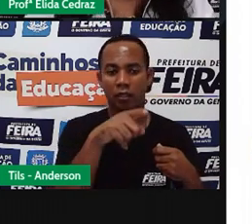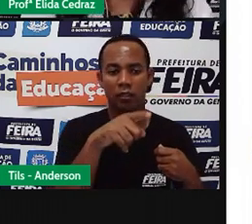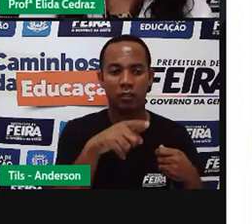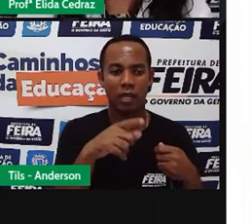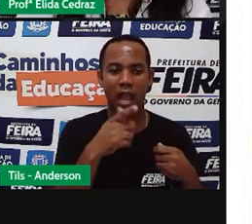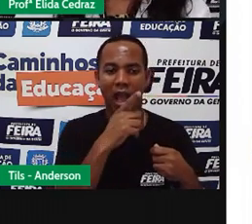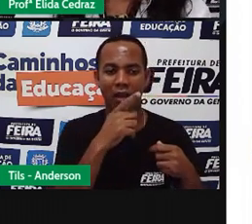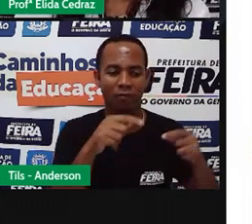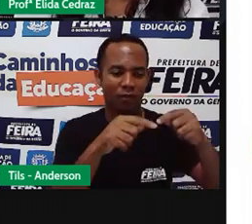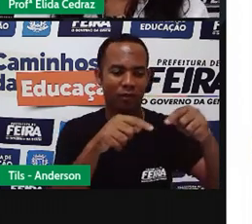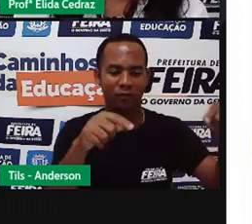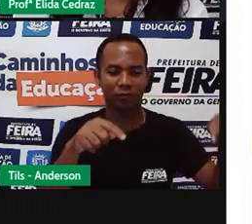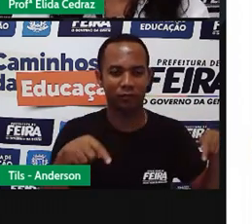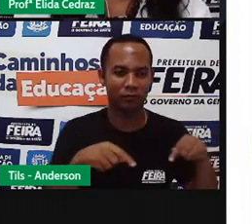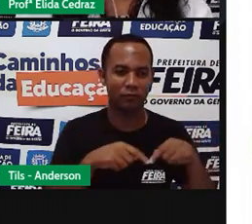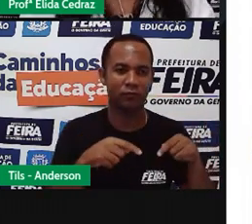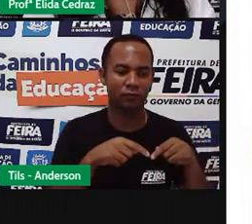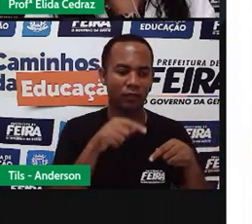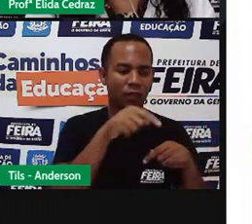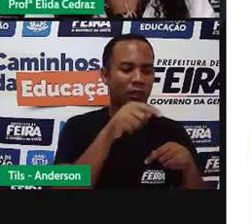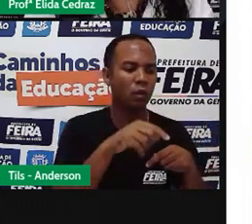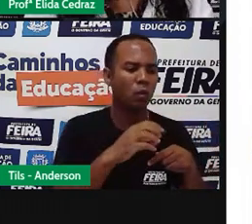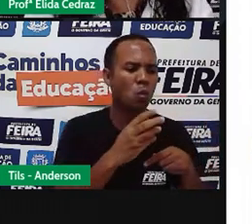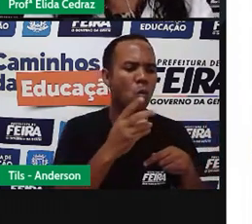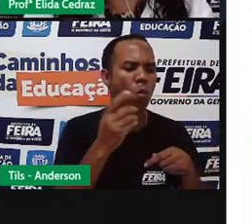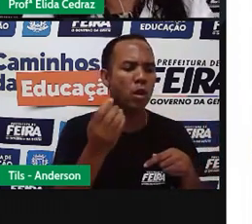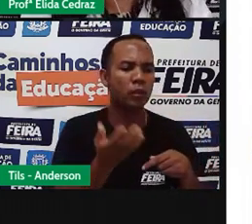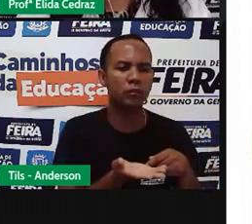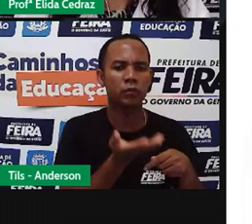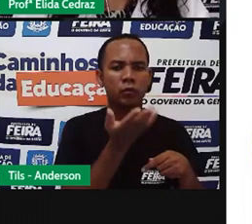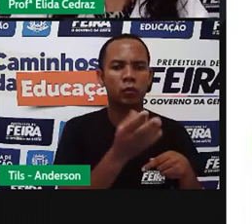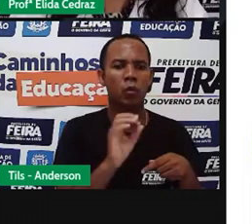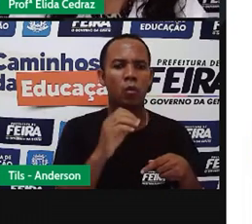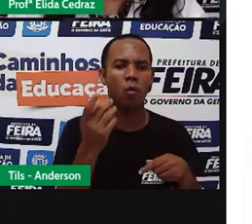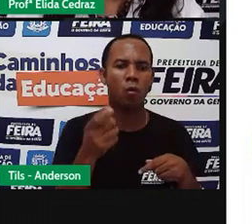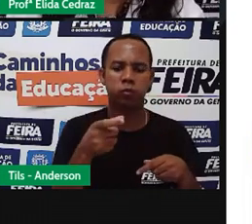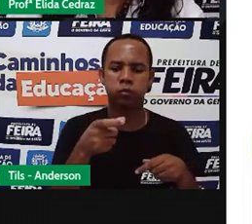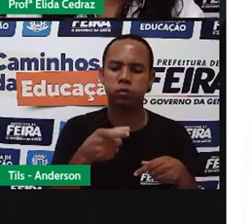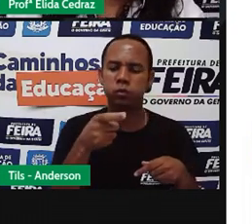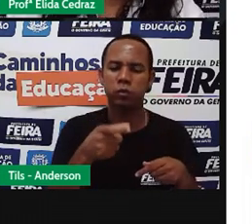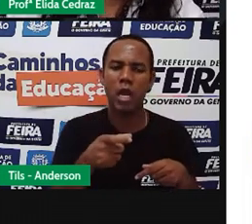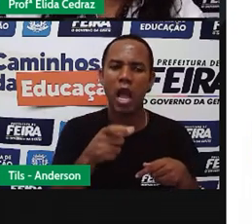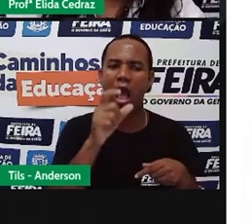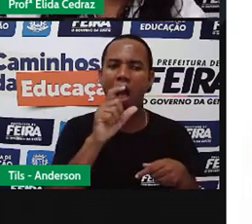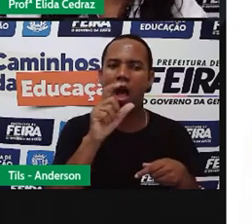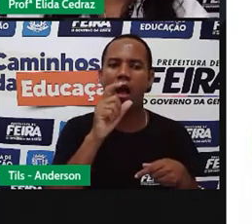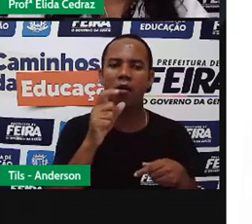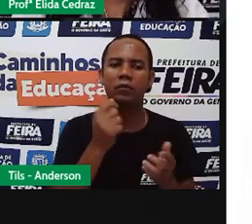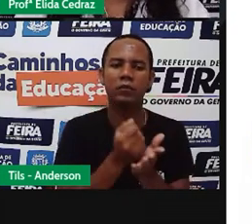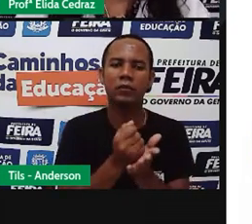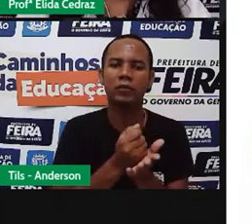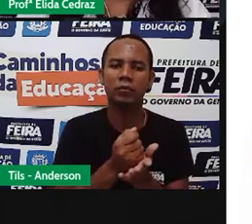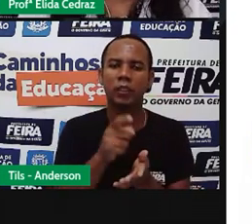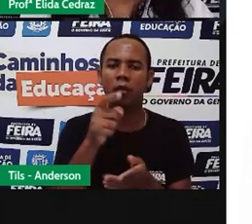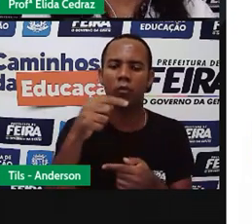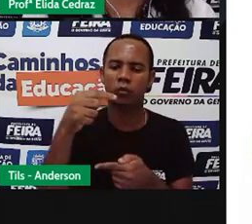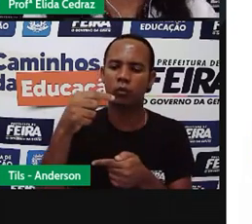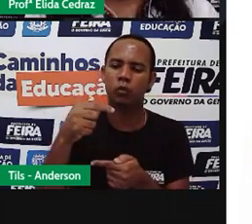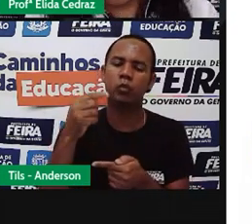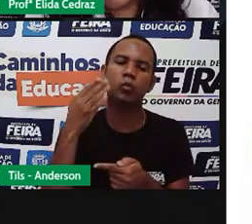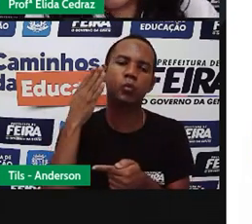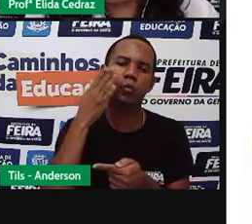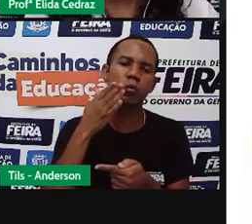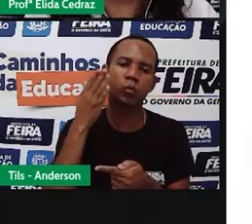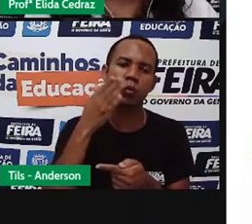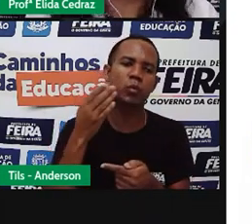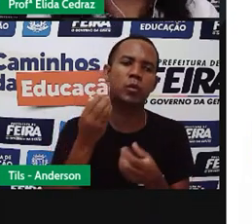criança, quanto de líquido cabe no frasco de um xarope, quanto de líquido cabe numa jarra de suco.